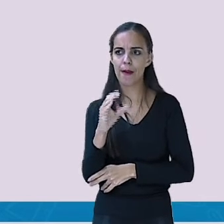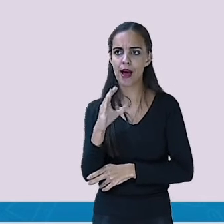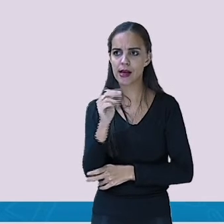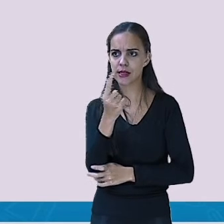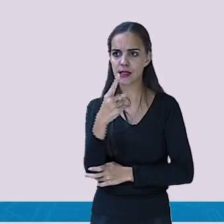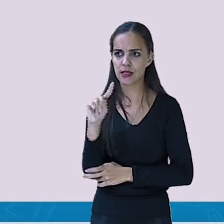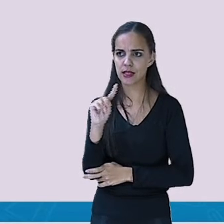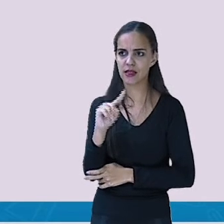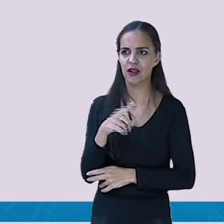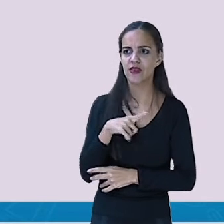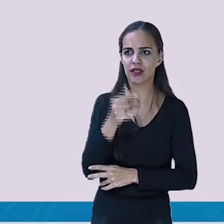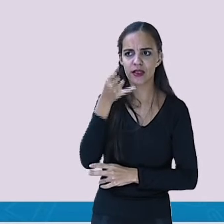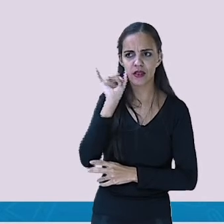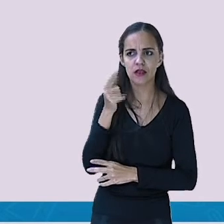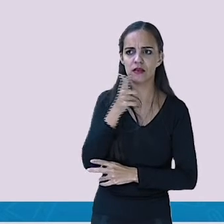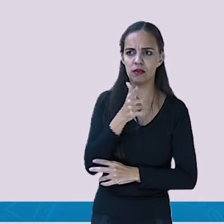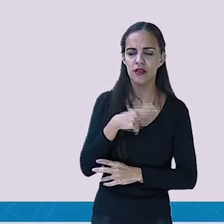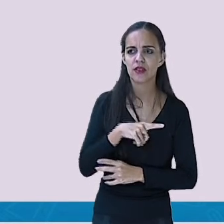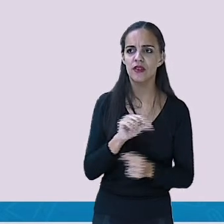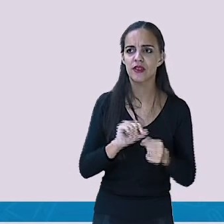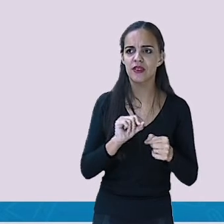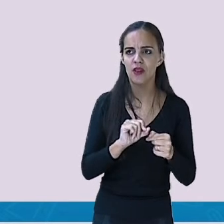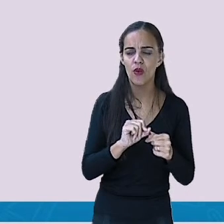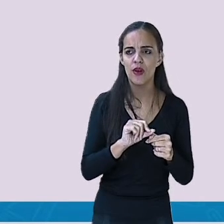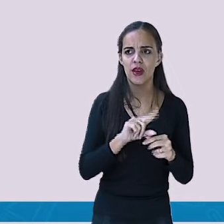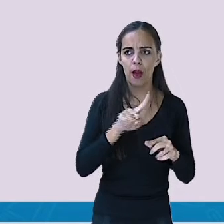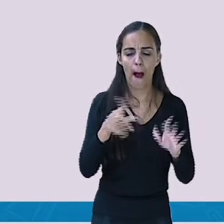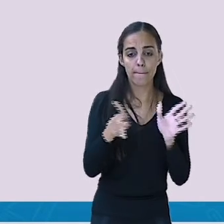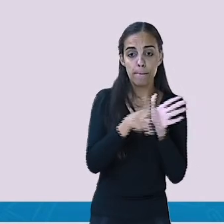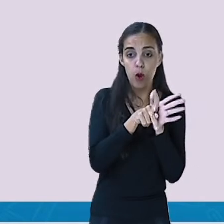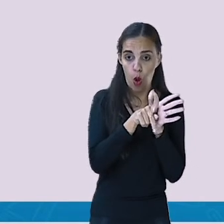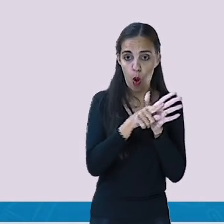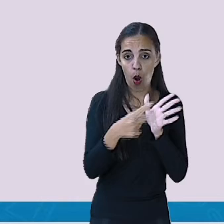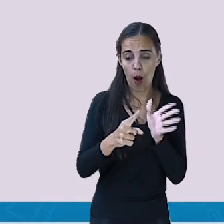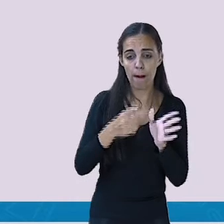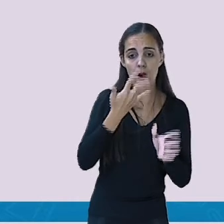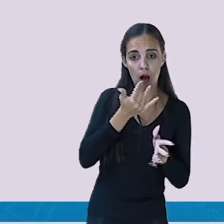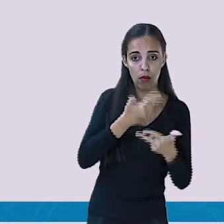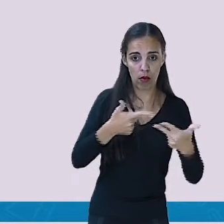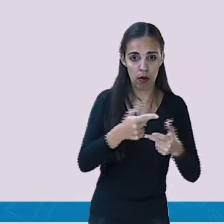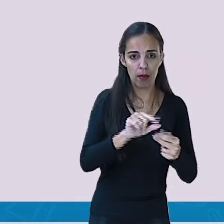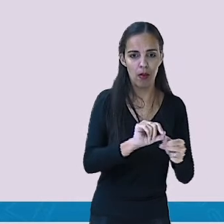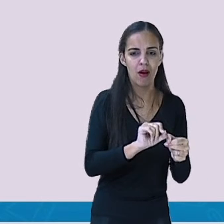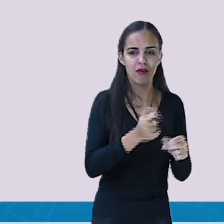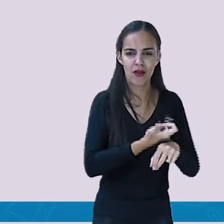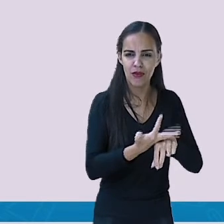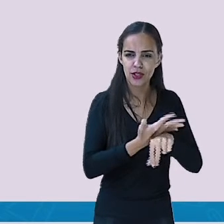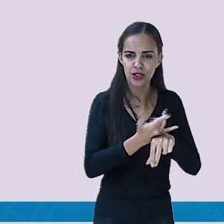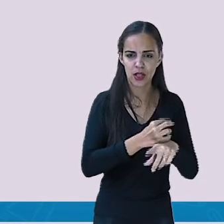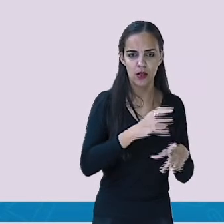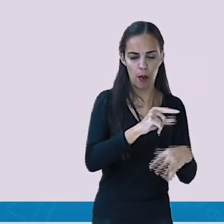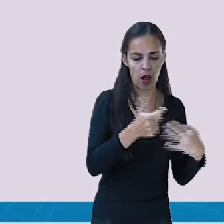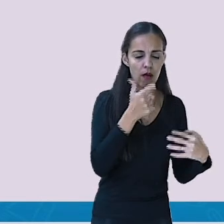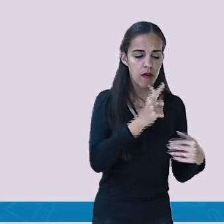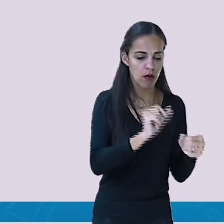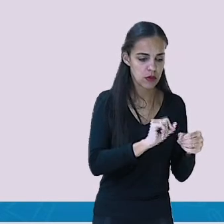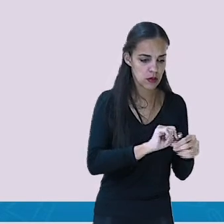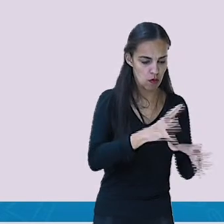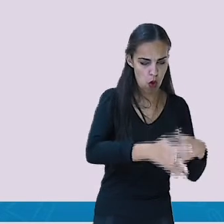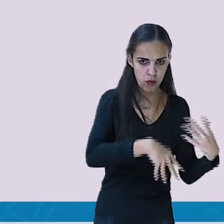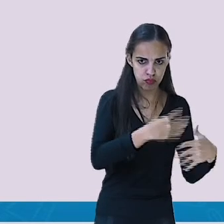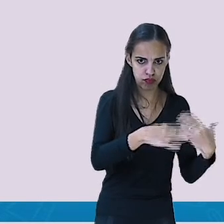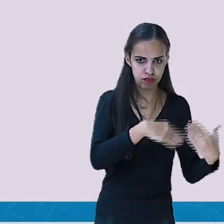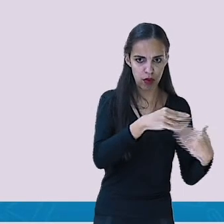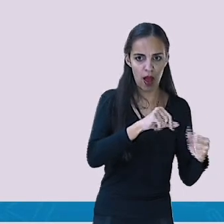de tanto plantar, ele vai a vegetação vai retirando as substâncias do